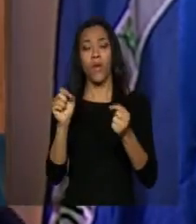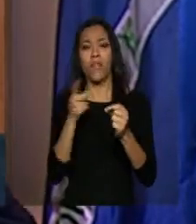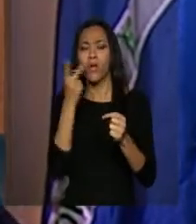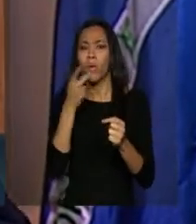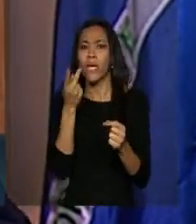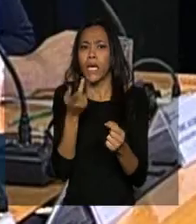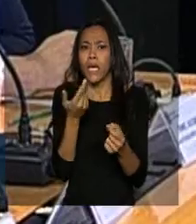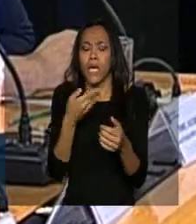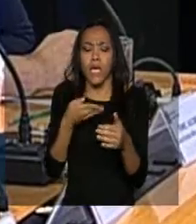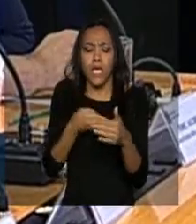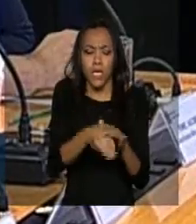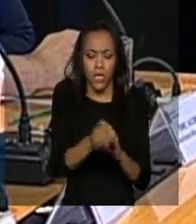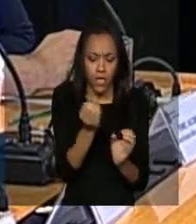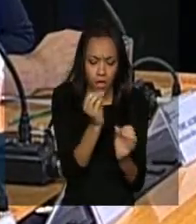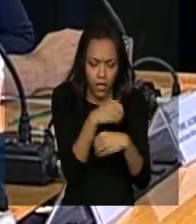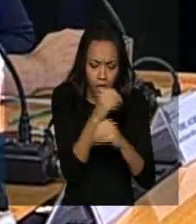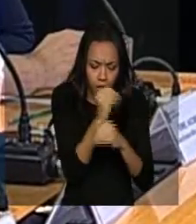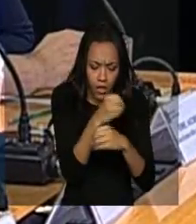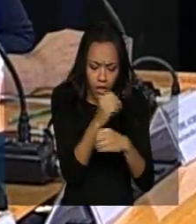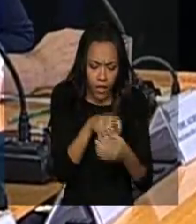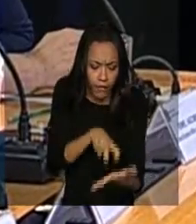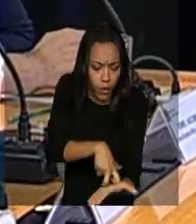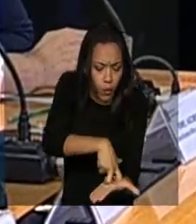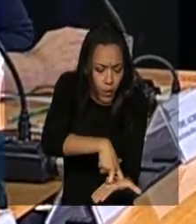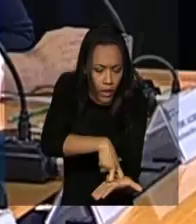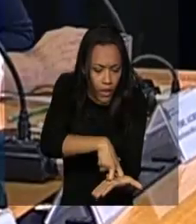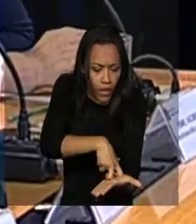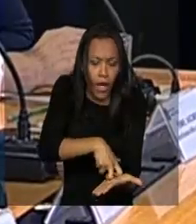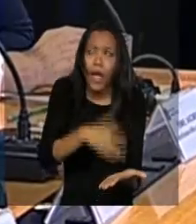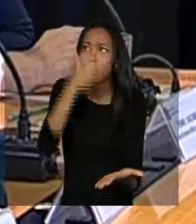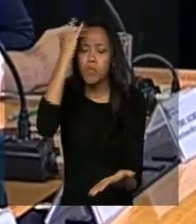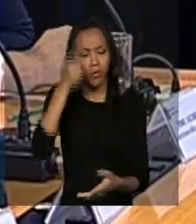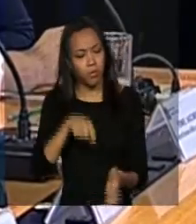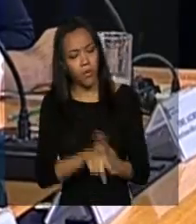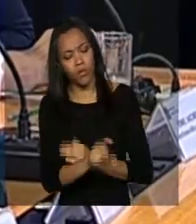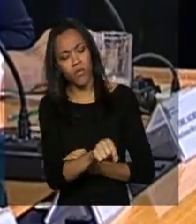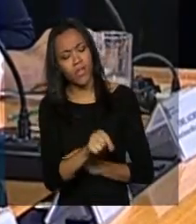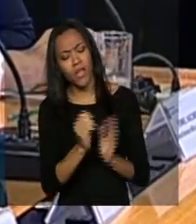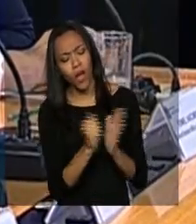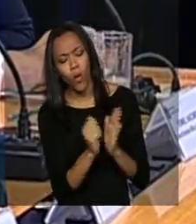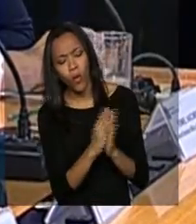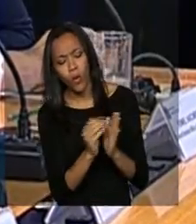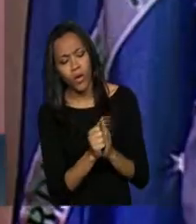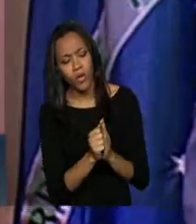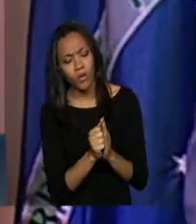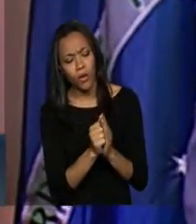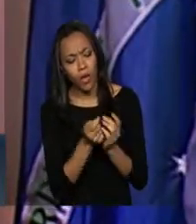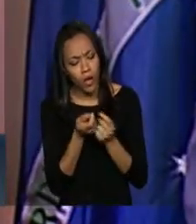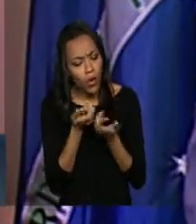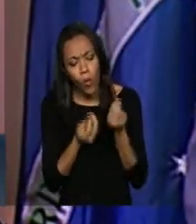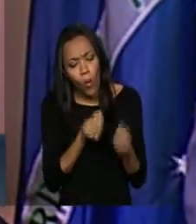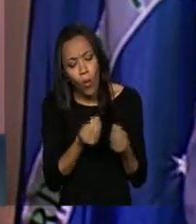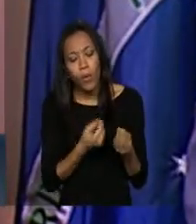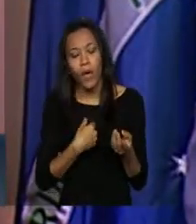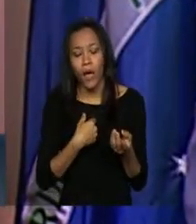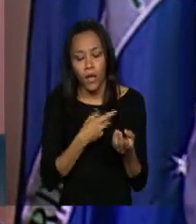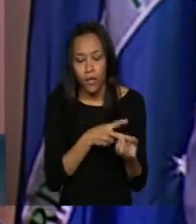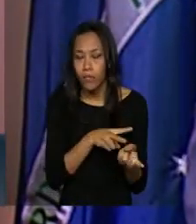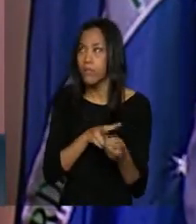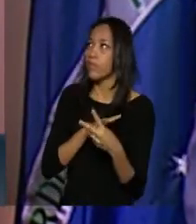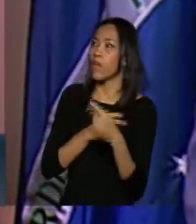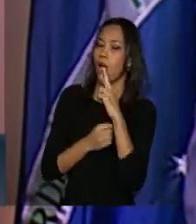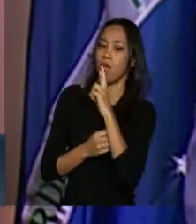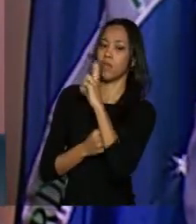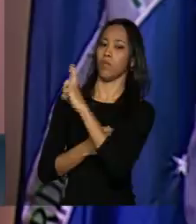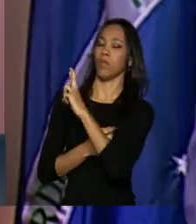no laboratório, o Einstein está de joelho, e todo mundo pergunta para quem ele está orando ou rezando. E ele responde dizendo basicamente o